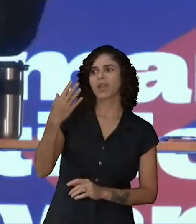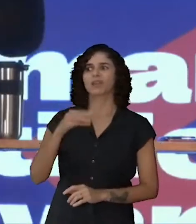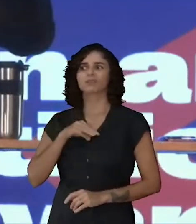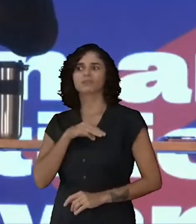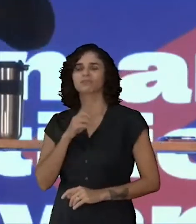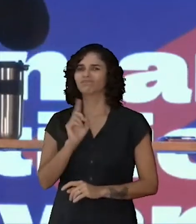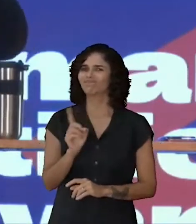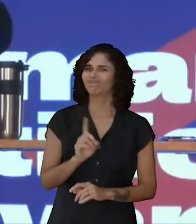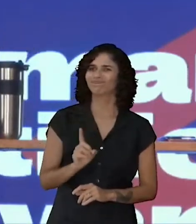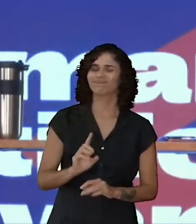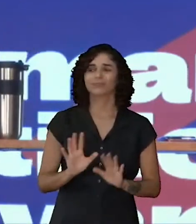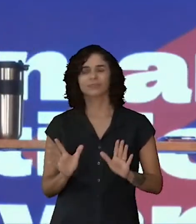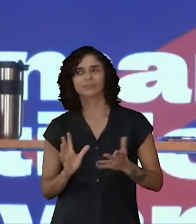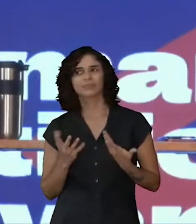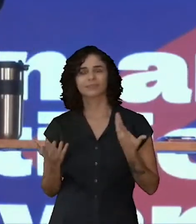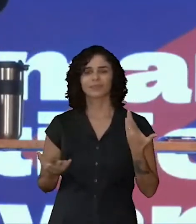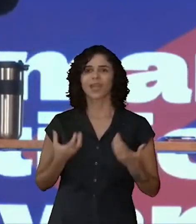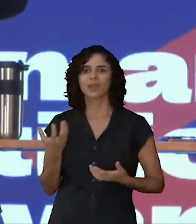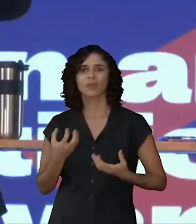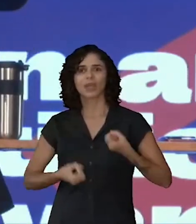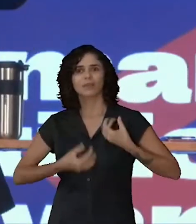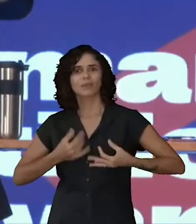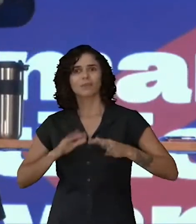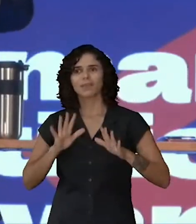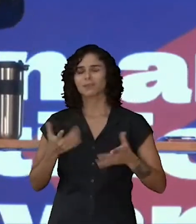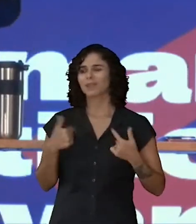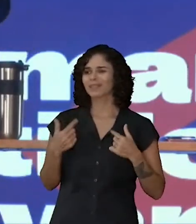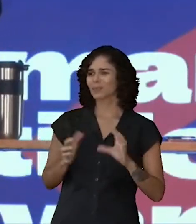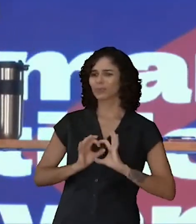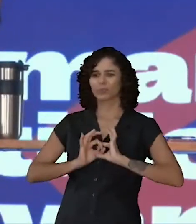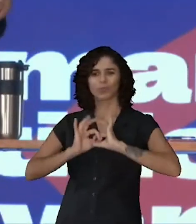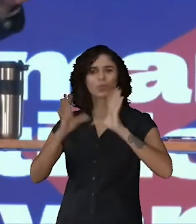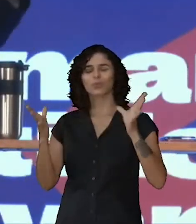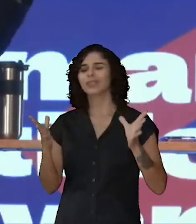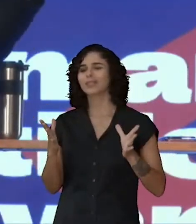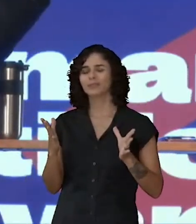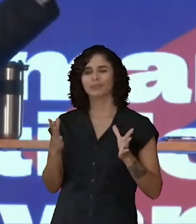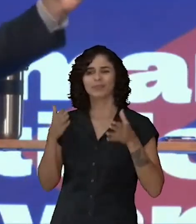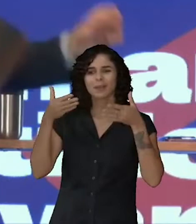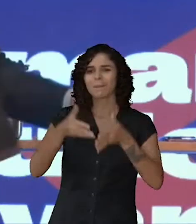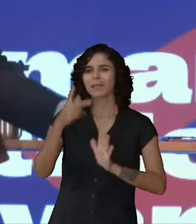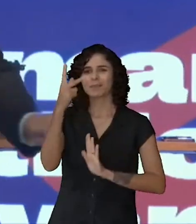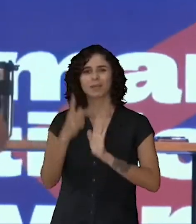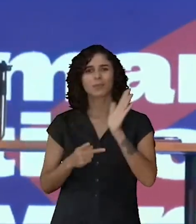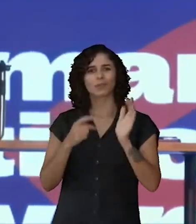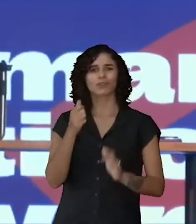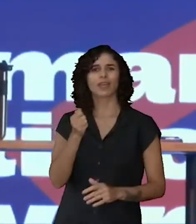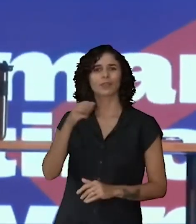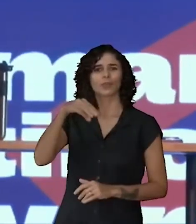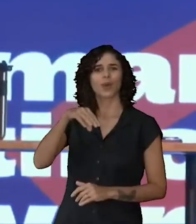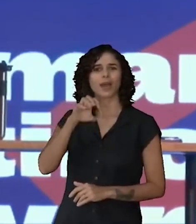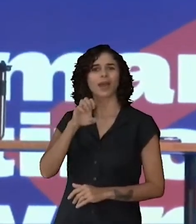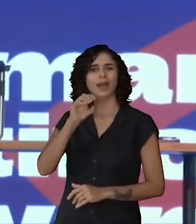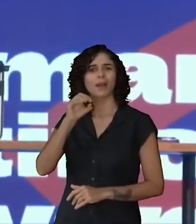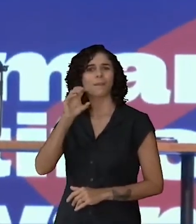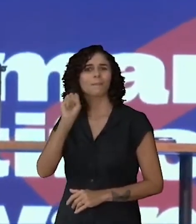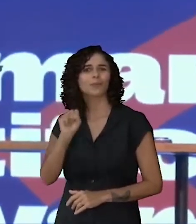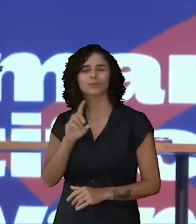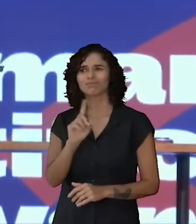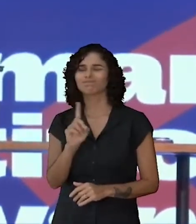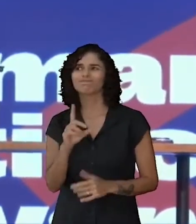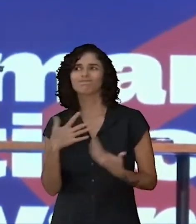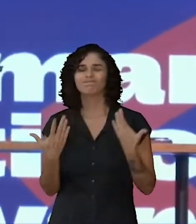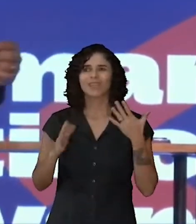ou você não se dispõe a participar de um projeto do Amios, você quer avivamento na sua vida, mas às vezes